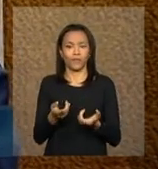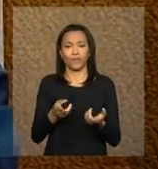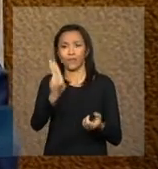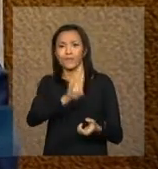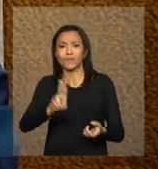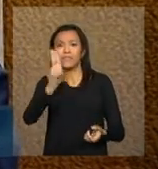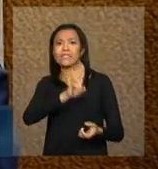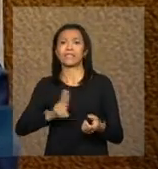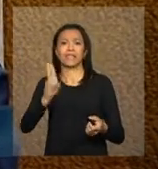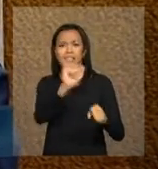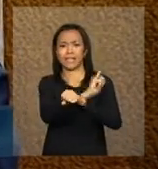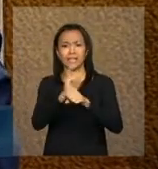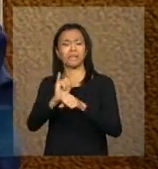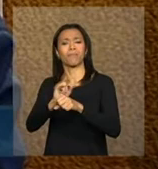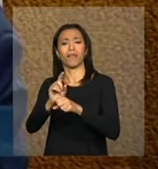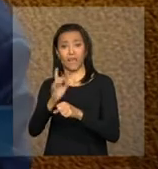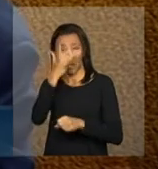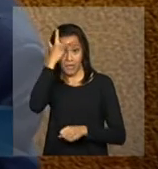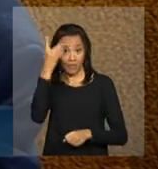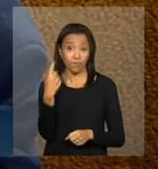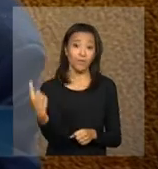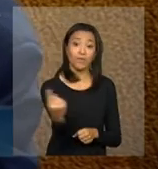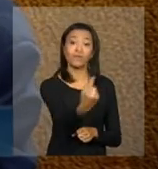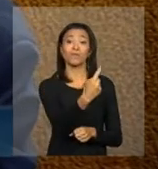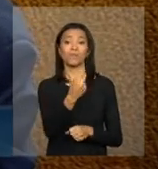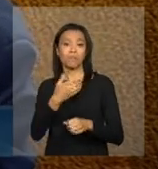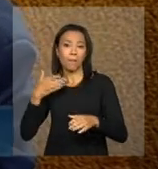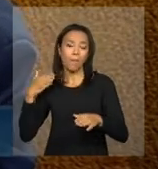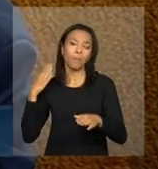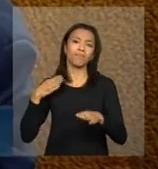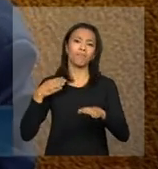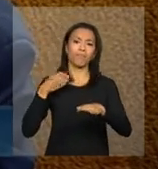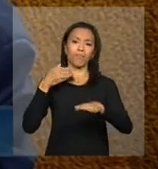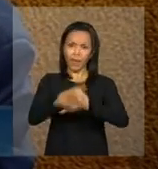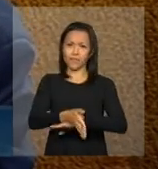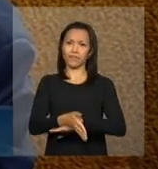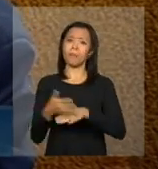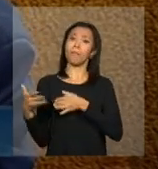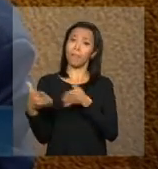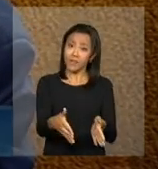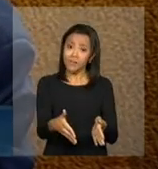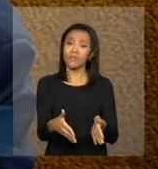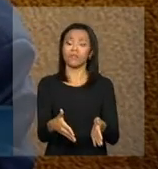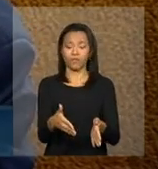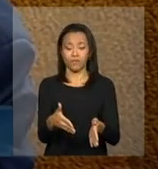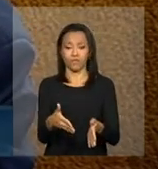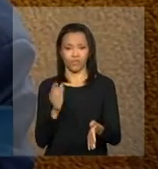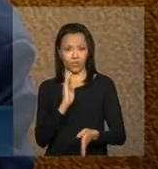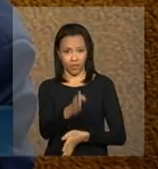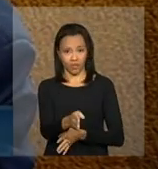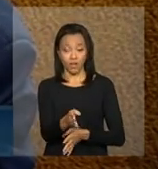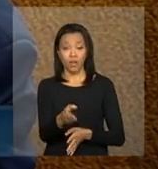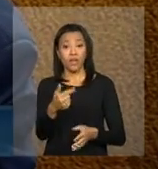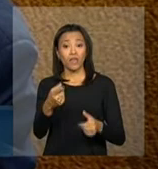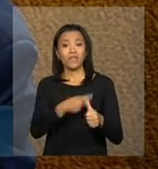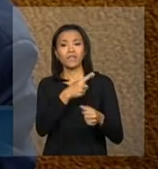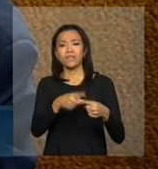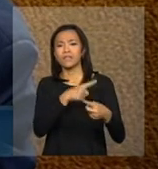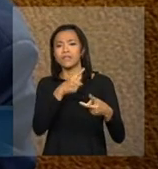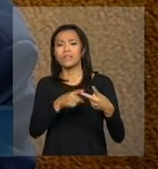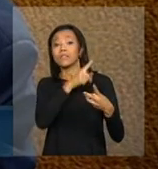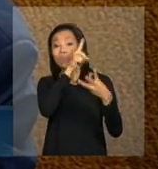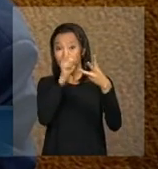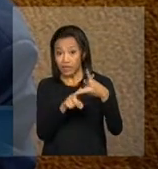direta, nas políticas públicas. E uma terceira grande tarefa, então falei de